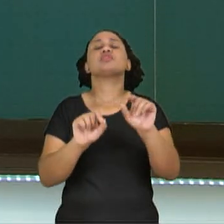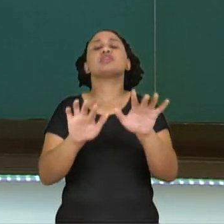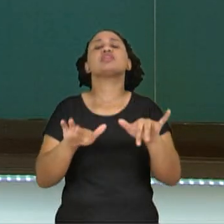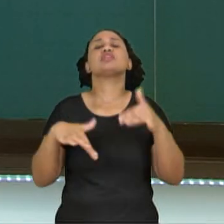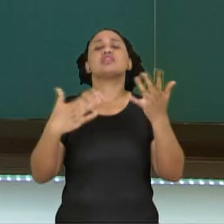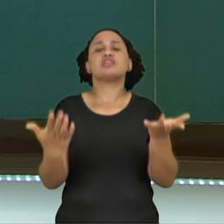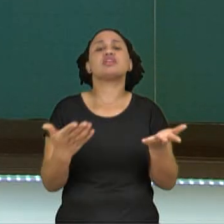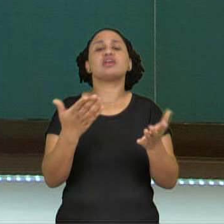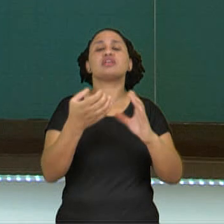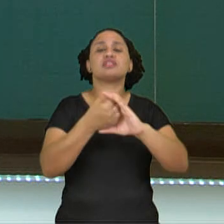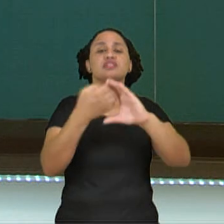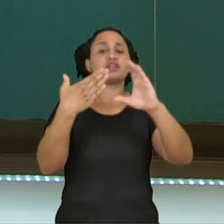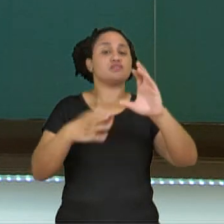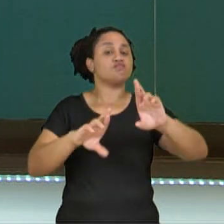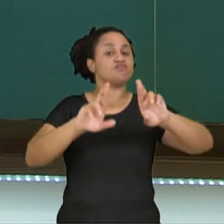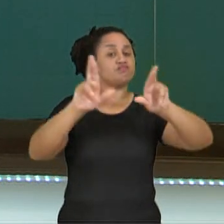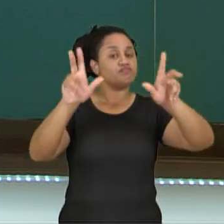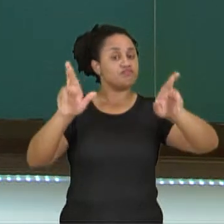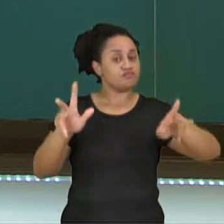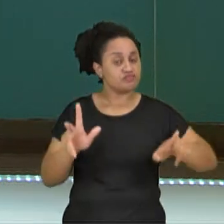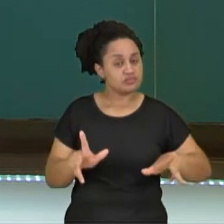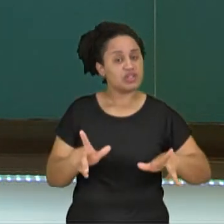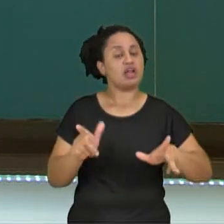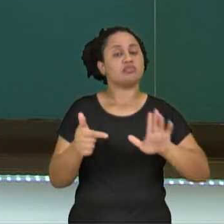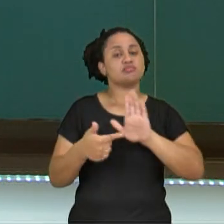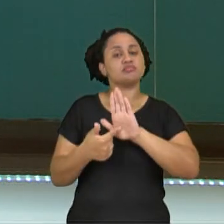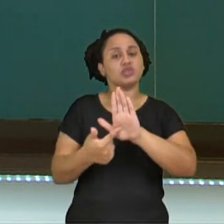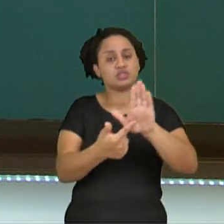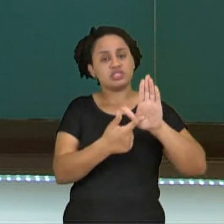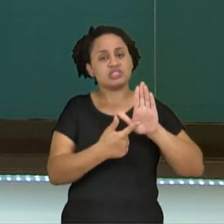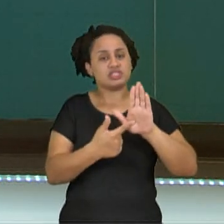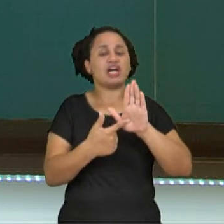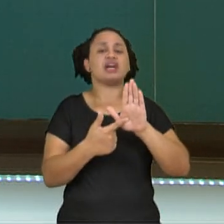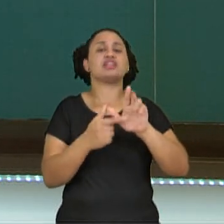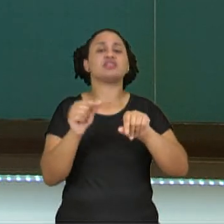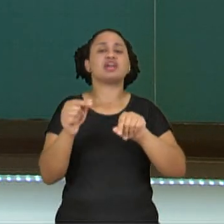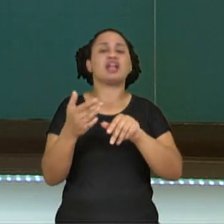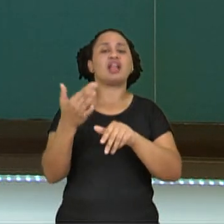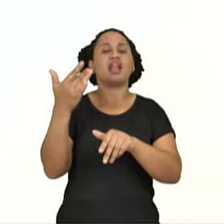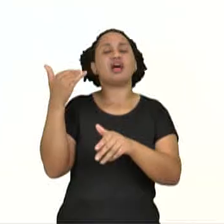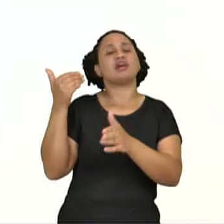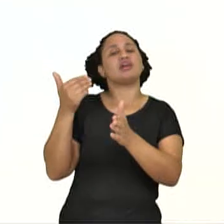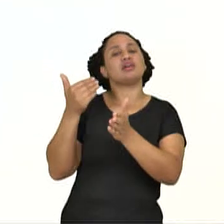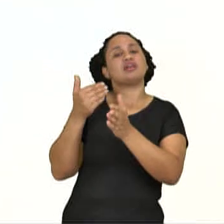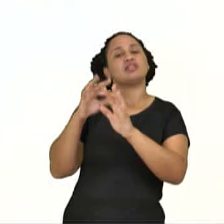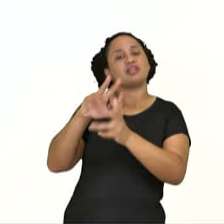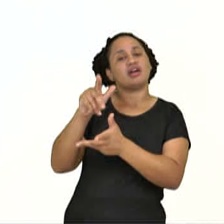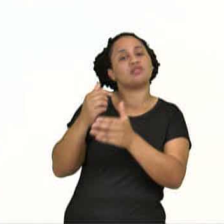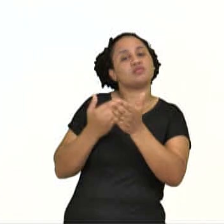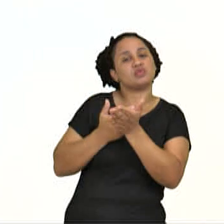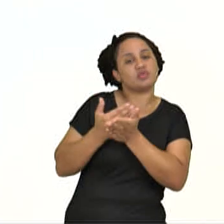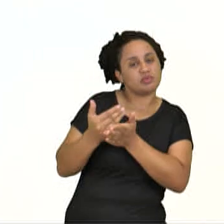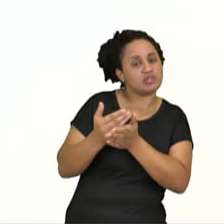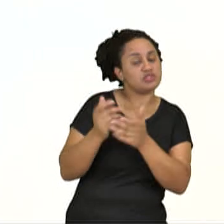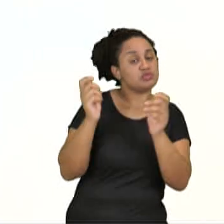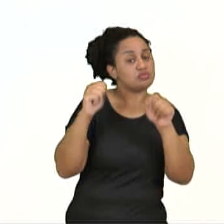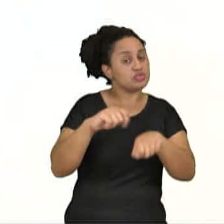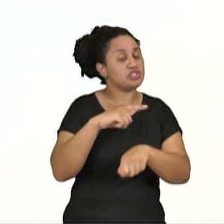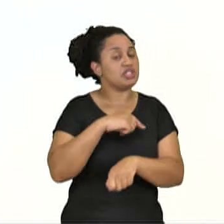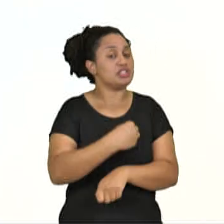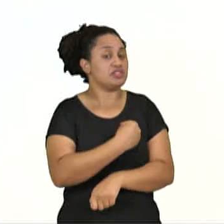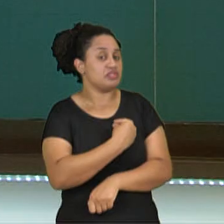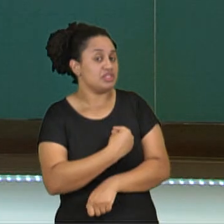essas características adversas apresentadas pela Terra primitiva permitiram que ela tivesse vida?